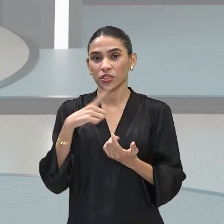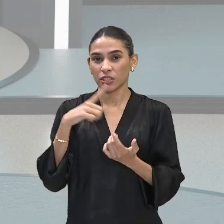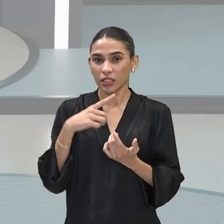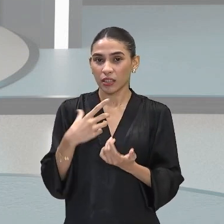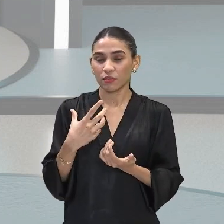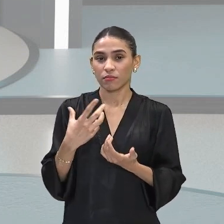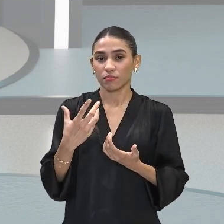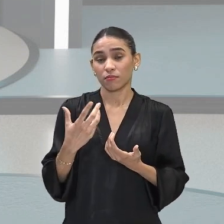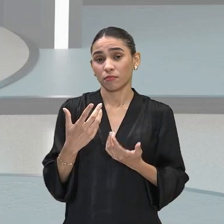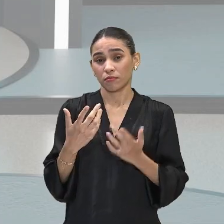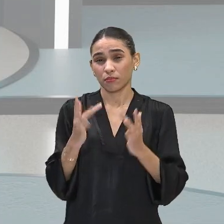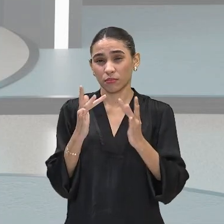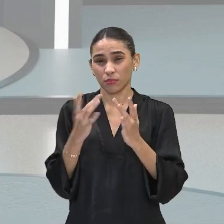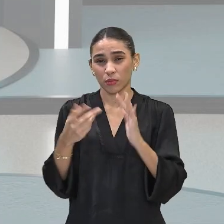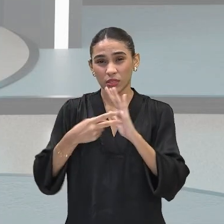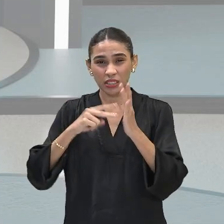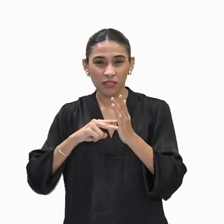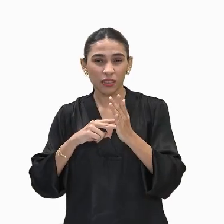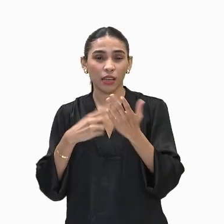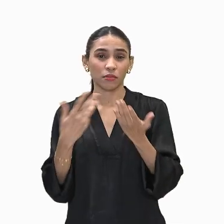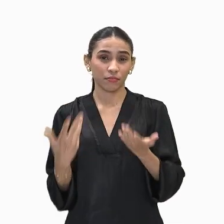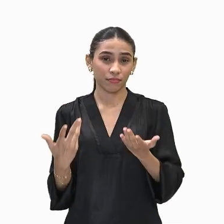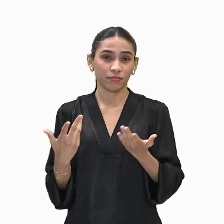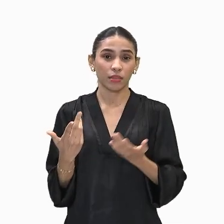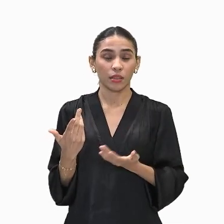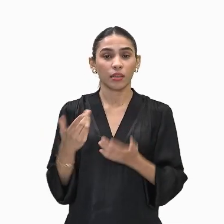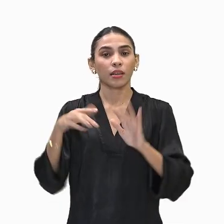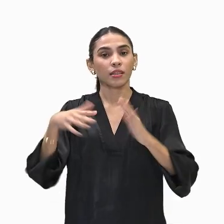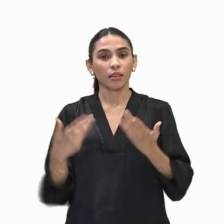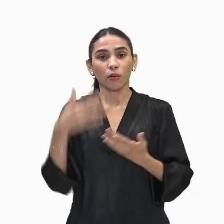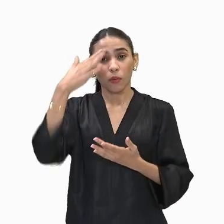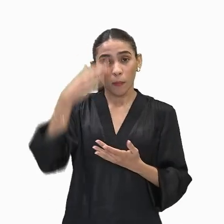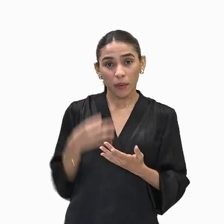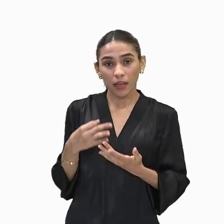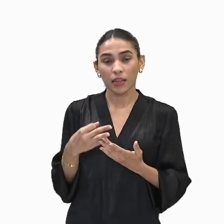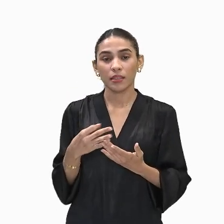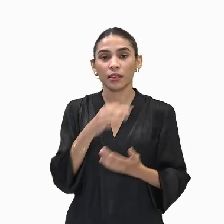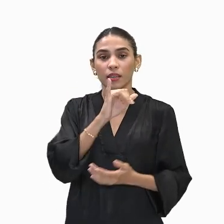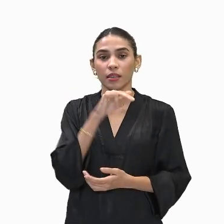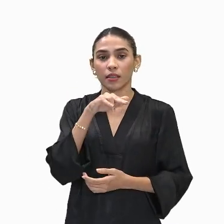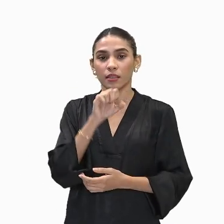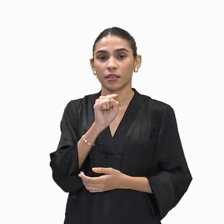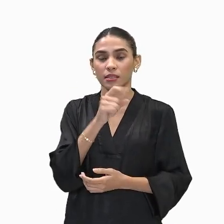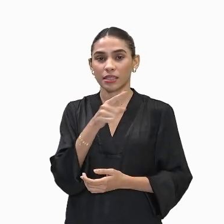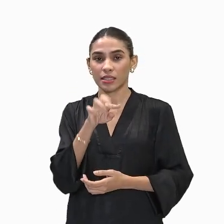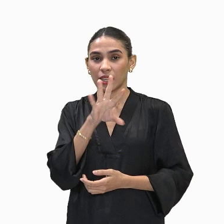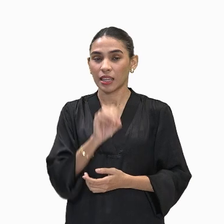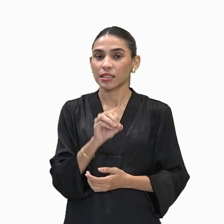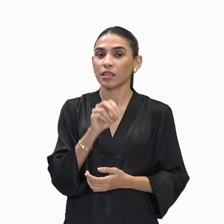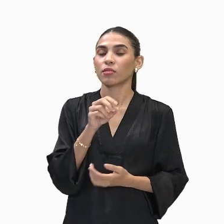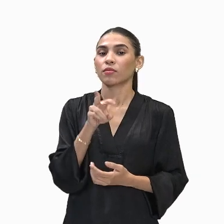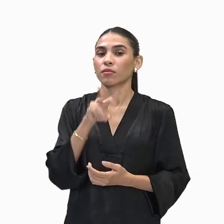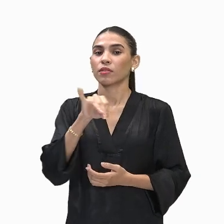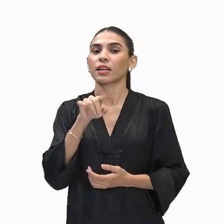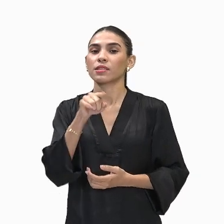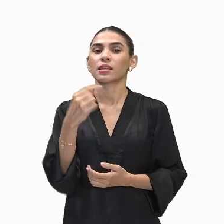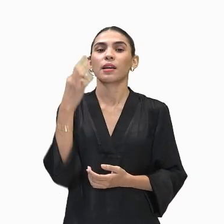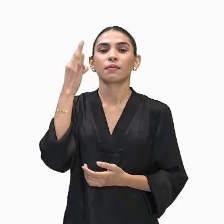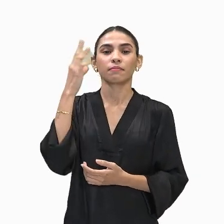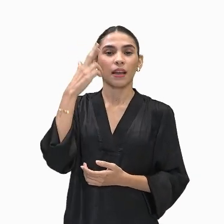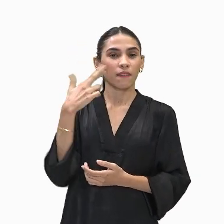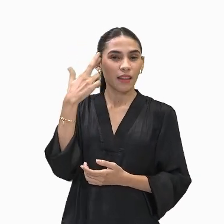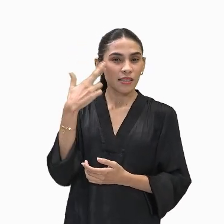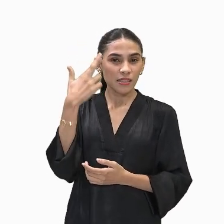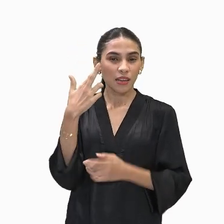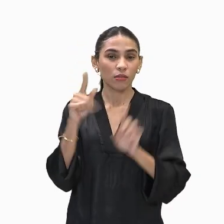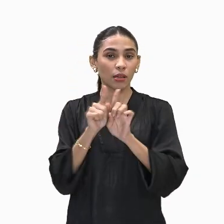gente compreende que a instalação, ela vai te levar a essa reflexão, a essa criticidade